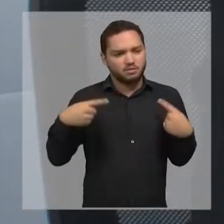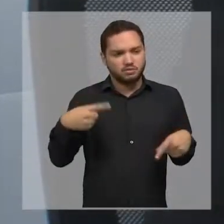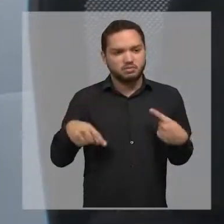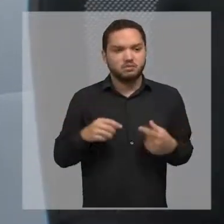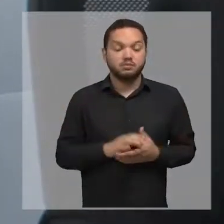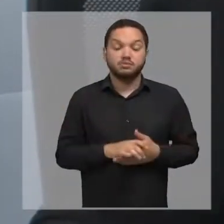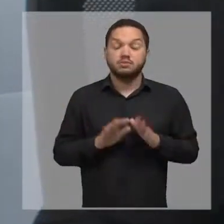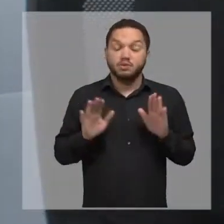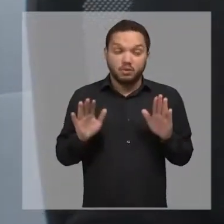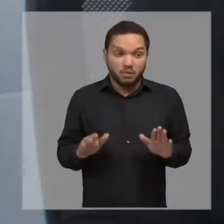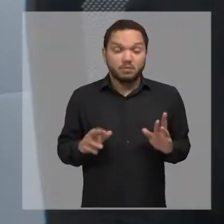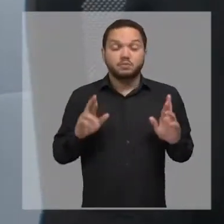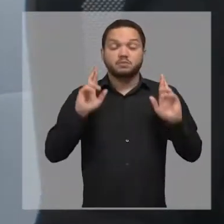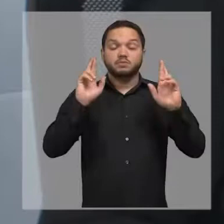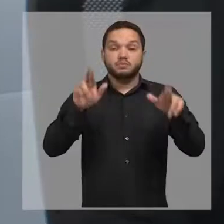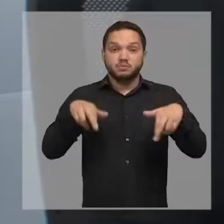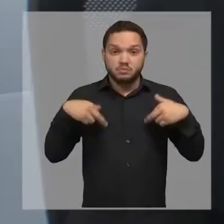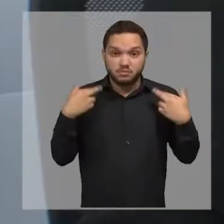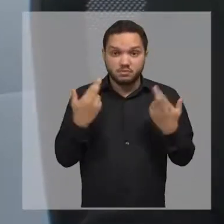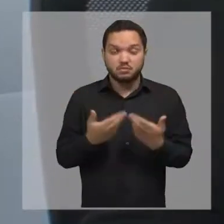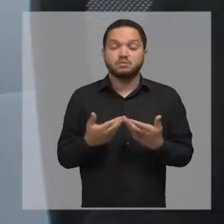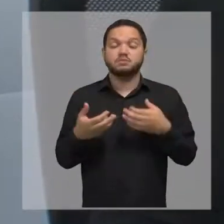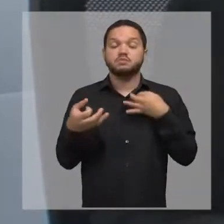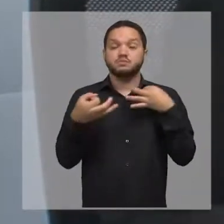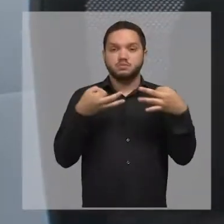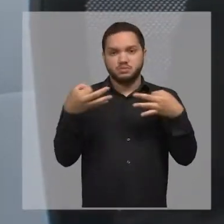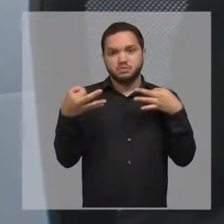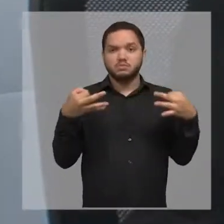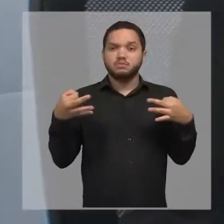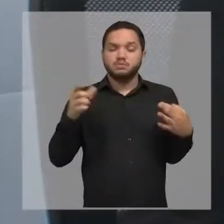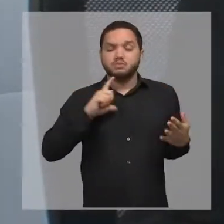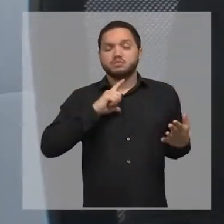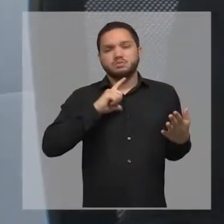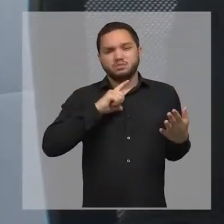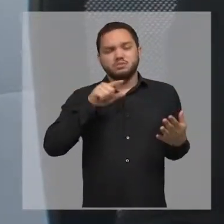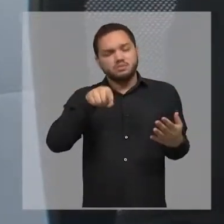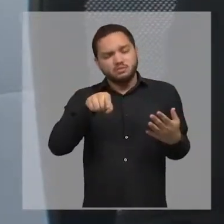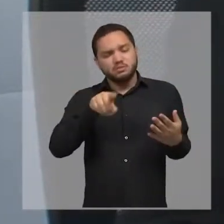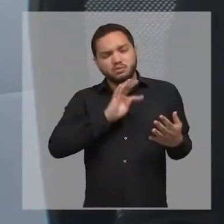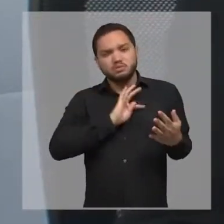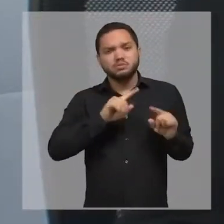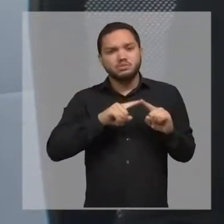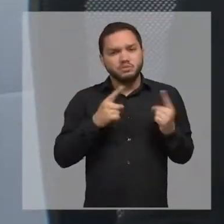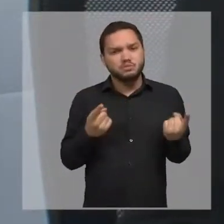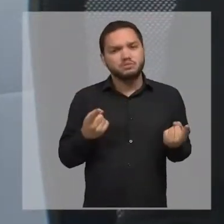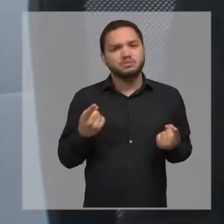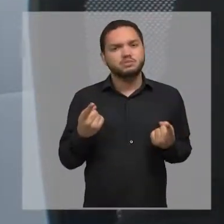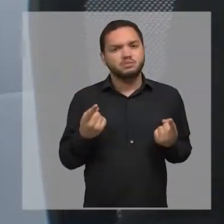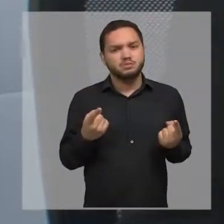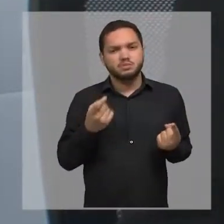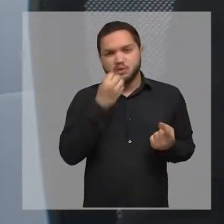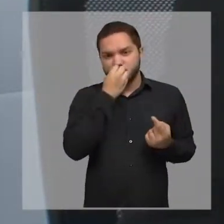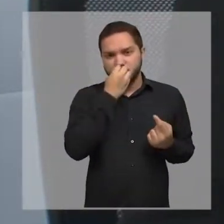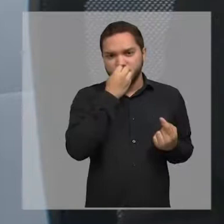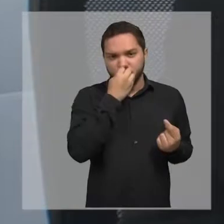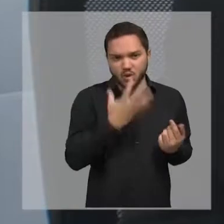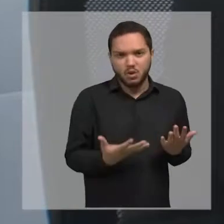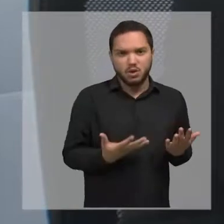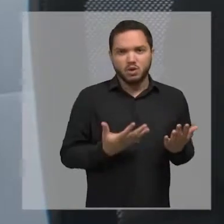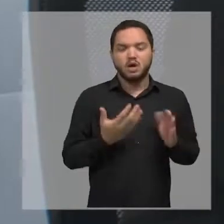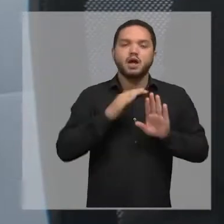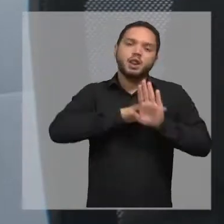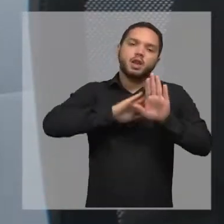ferramenta da audiência pública, apesar de ser algo técnico, é uma ferramenta também de